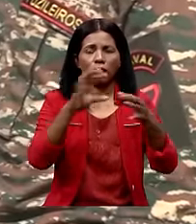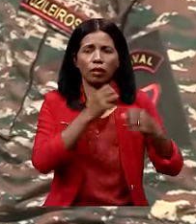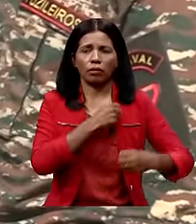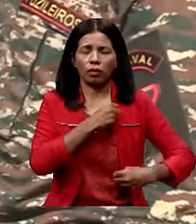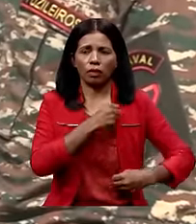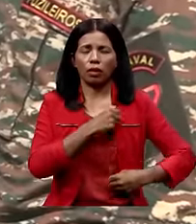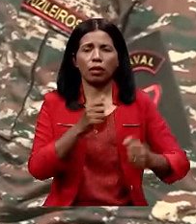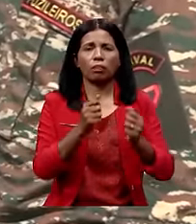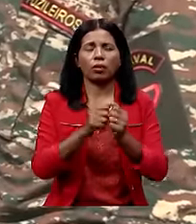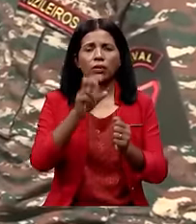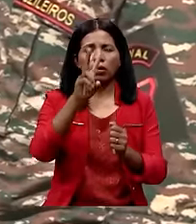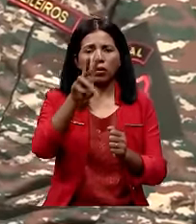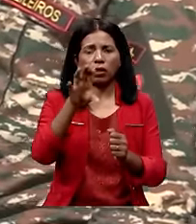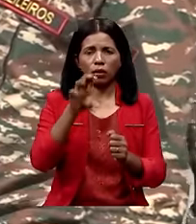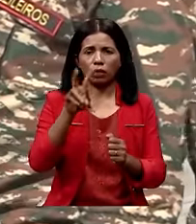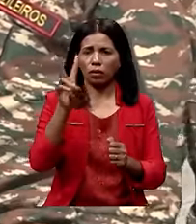202,